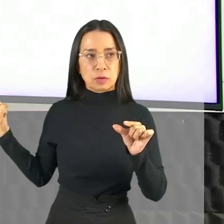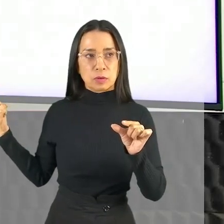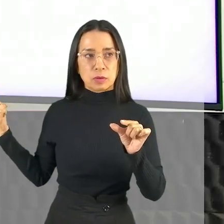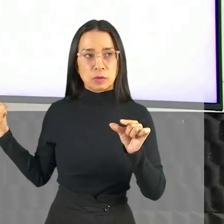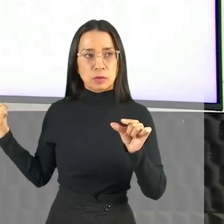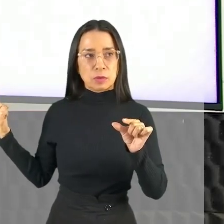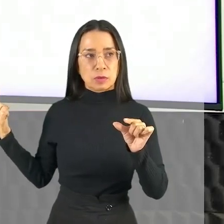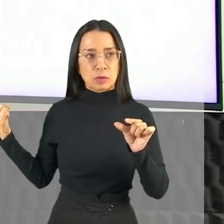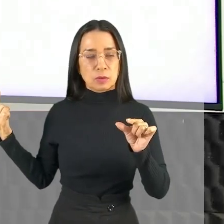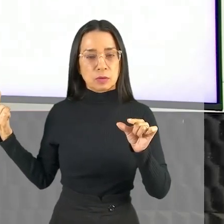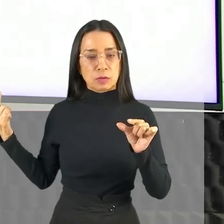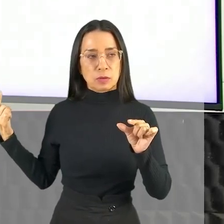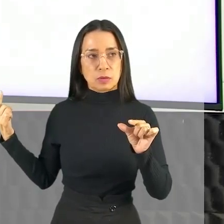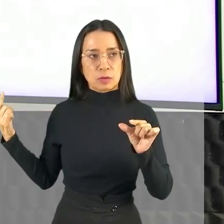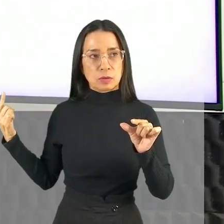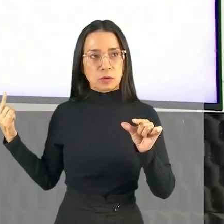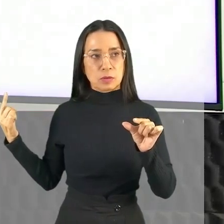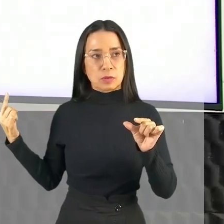aqui, ó,